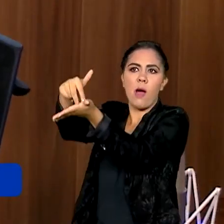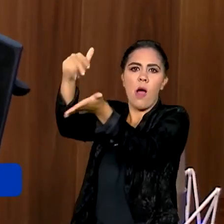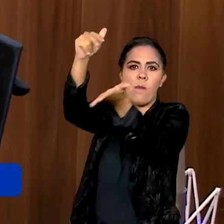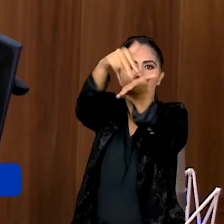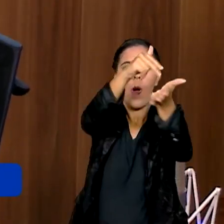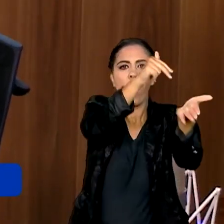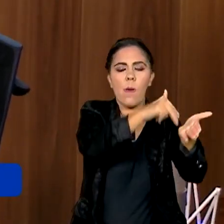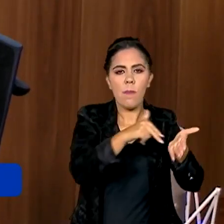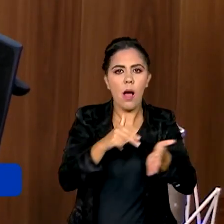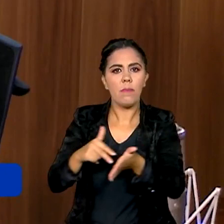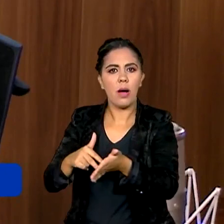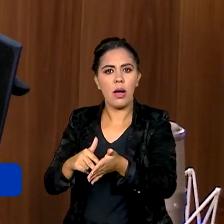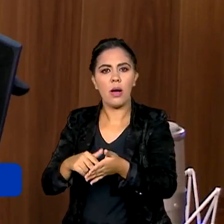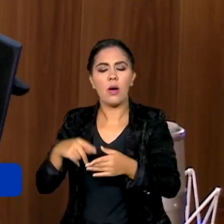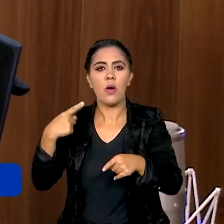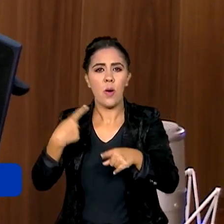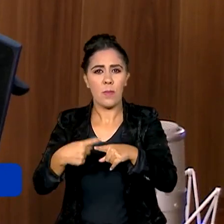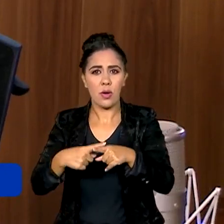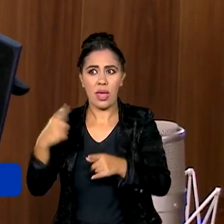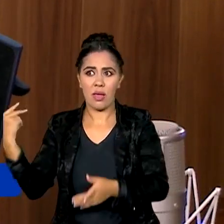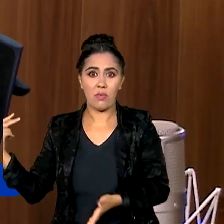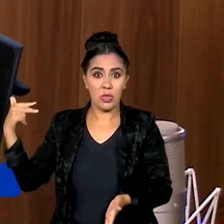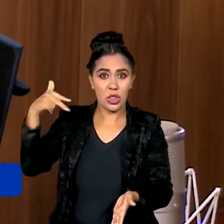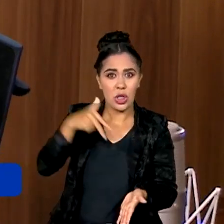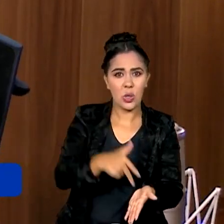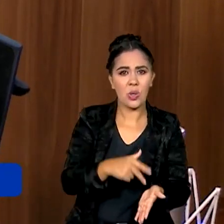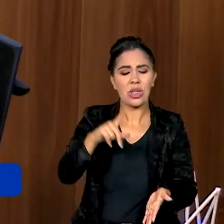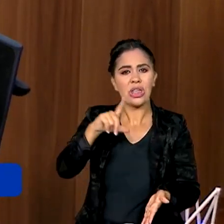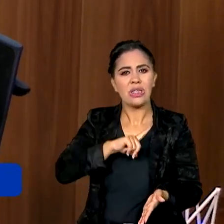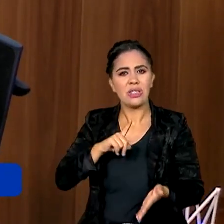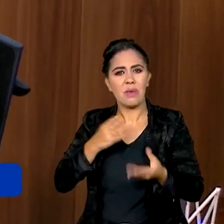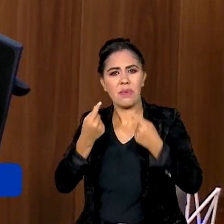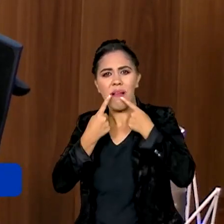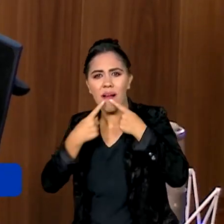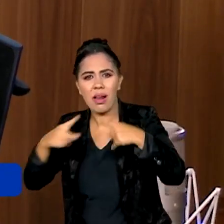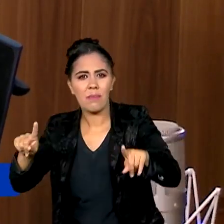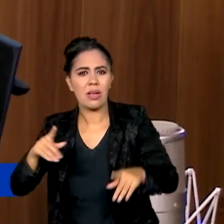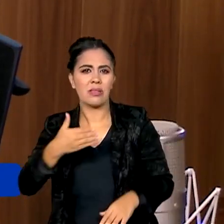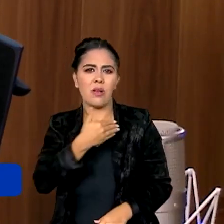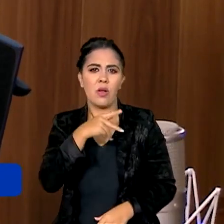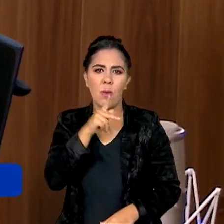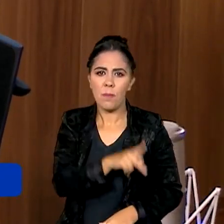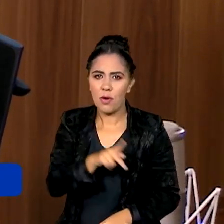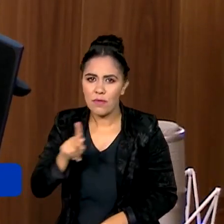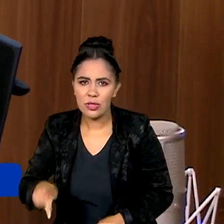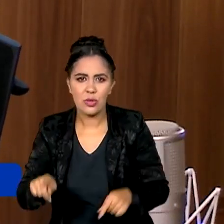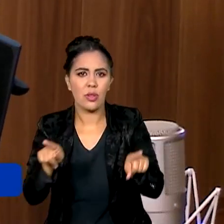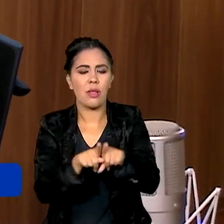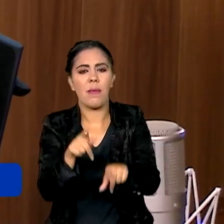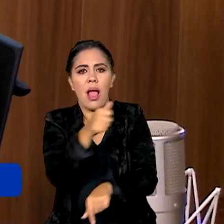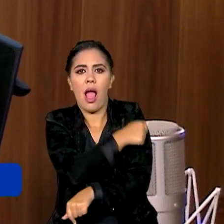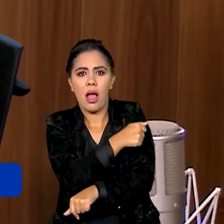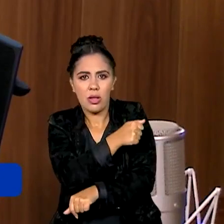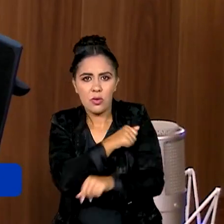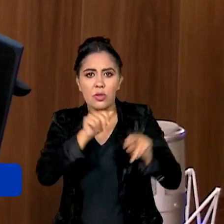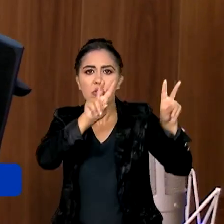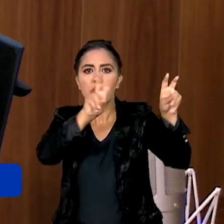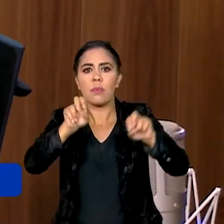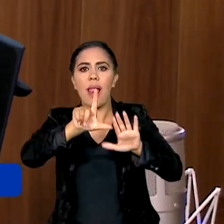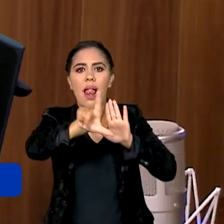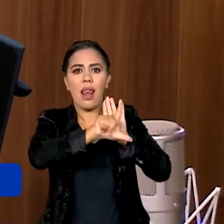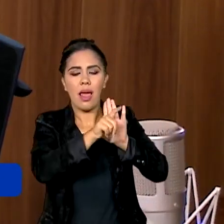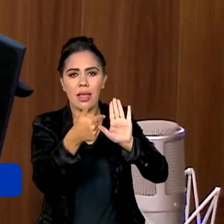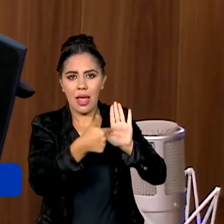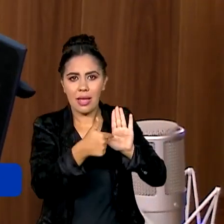chegou, havia muita contestação, seja de professores, de alunos, da lei vigente do ensino médio. Foi uma lei que